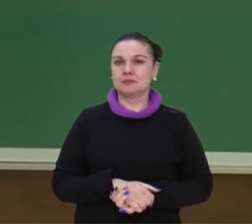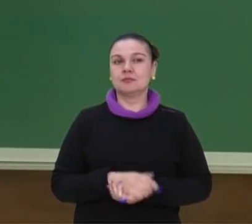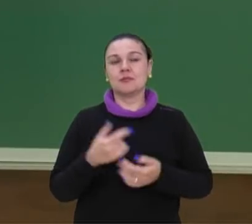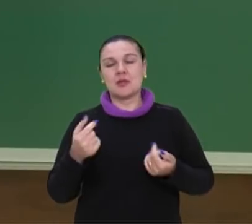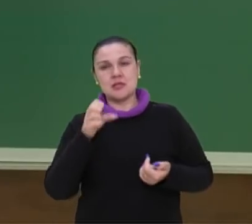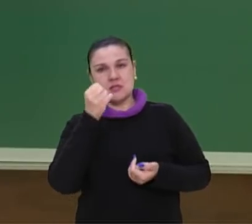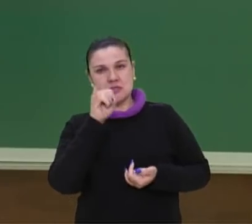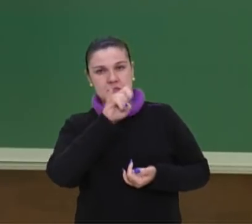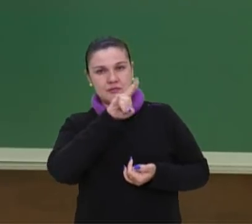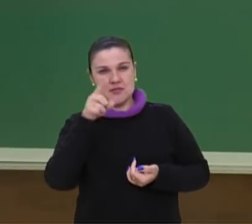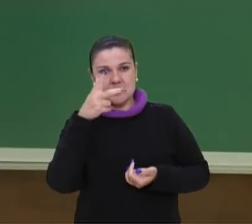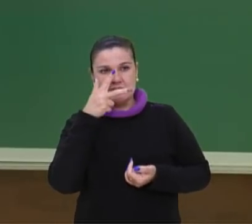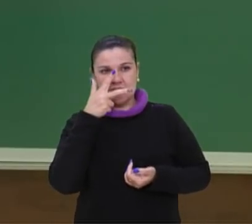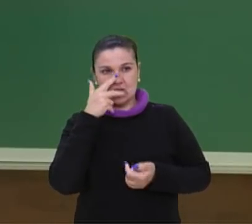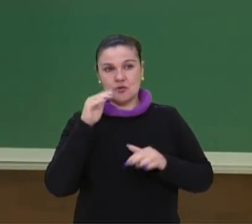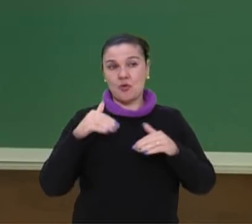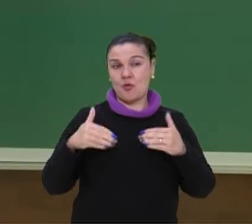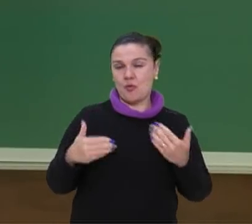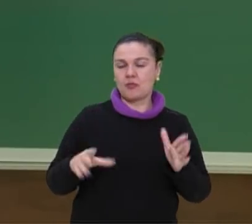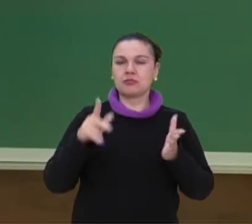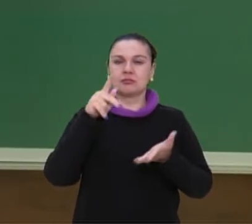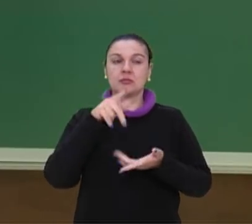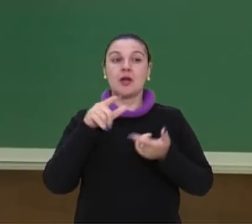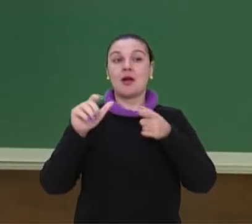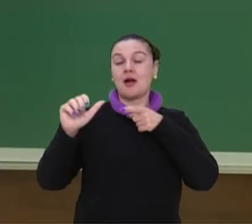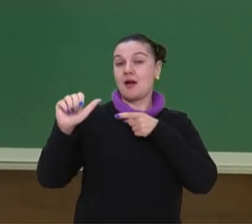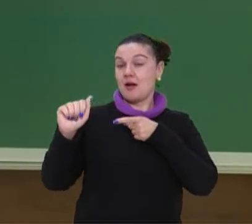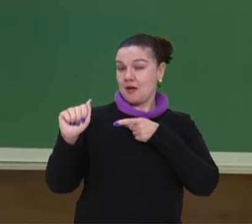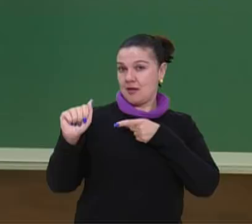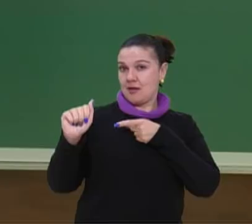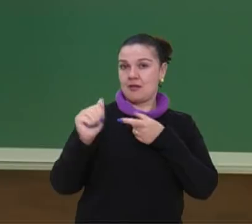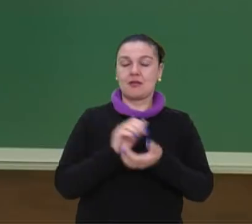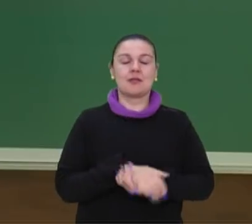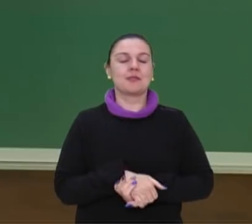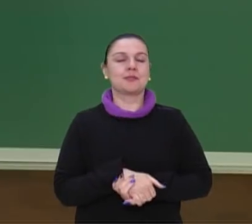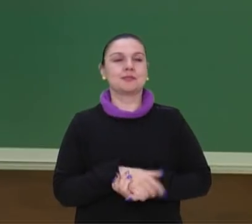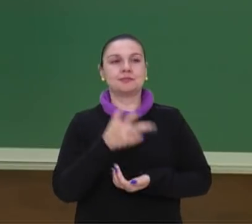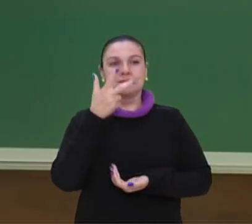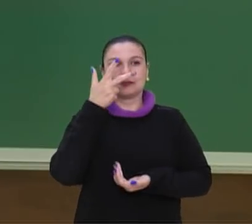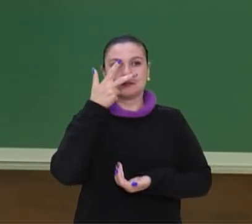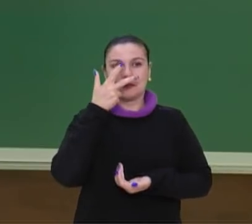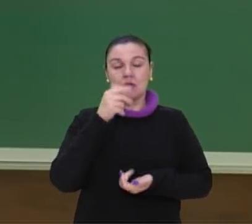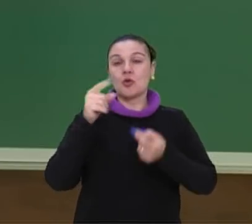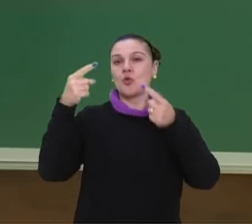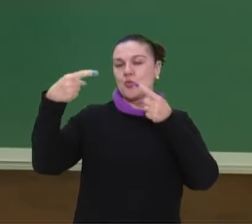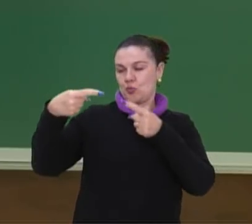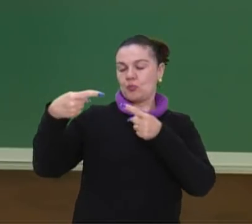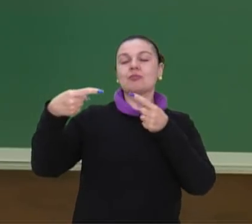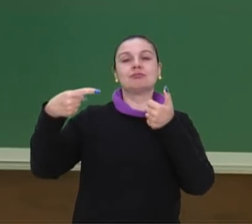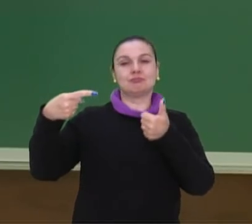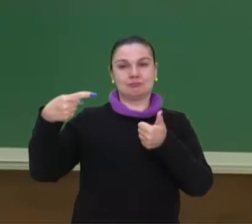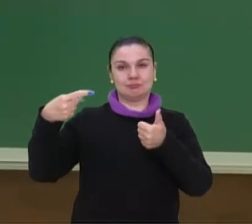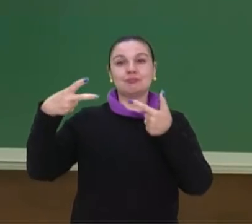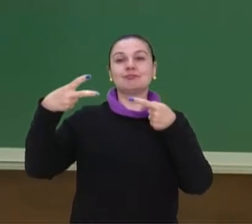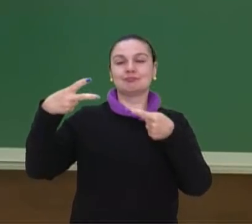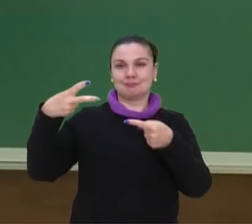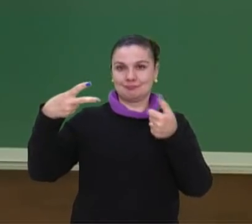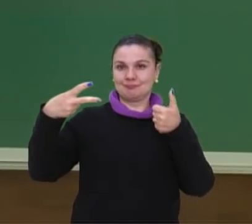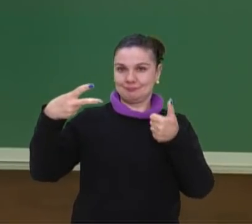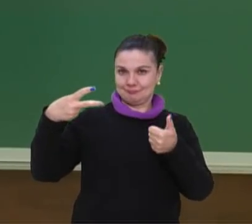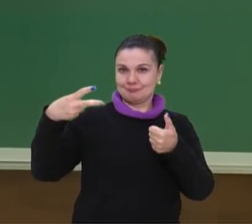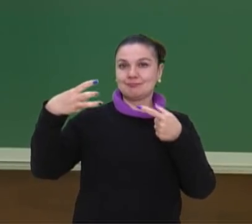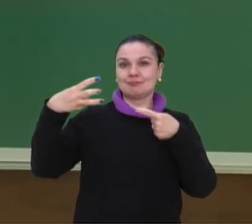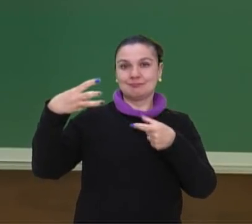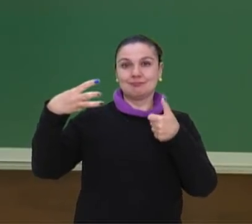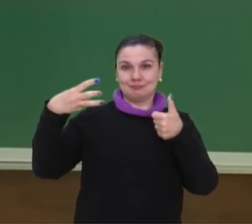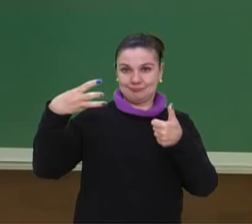Então, se vocês acharem qual a sentença correta, por exemplo, na letra A, se vocês acharem que o 1 é verdadeiro, o 2 é verdadeiro e